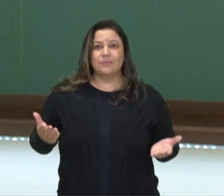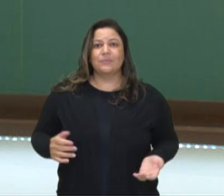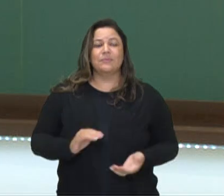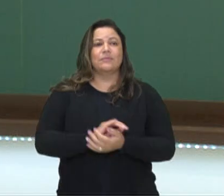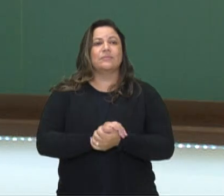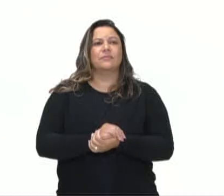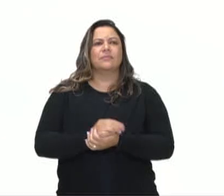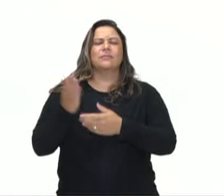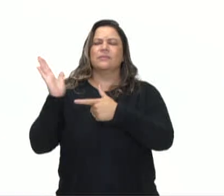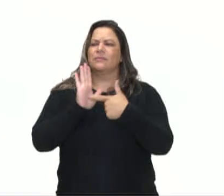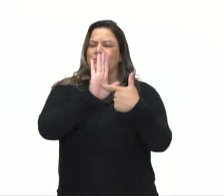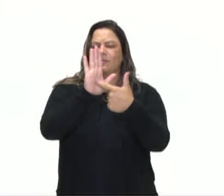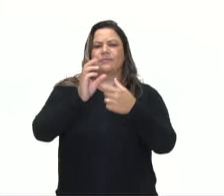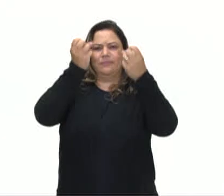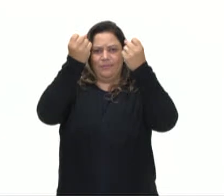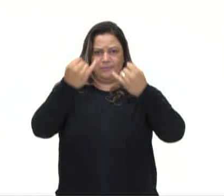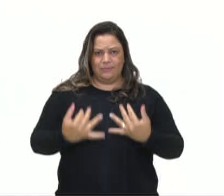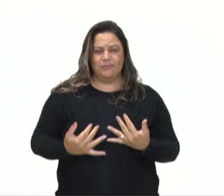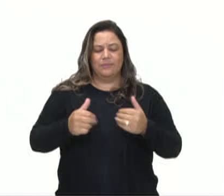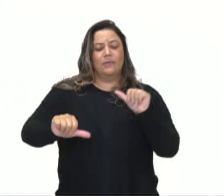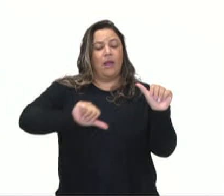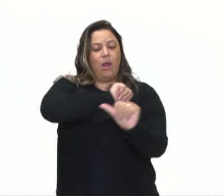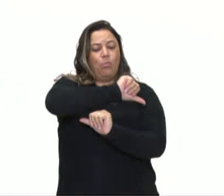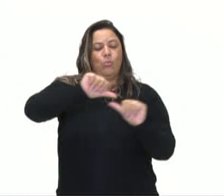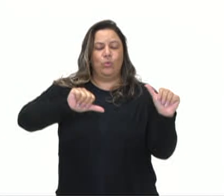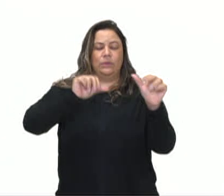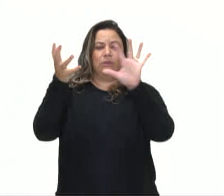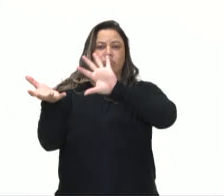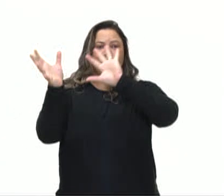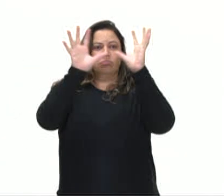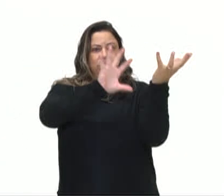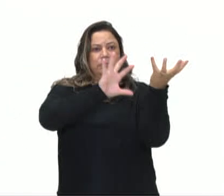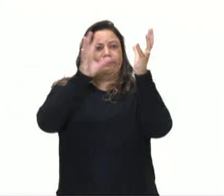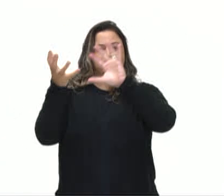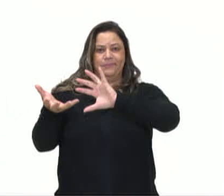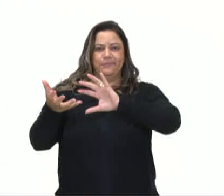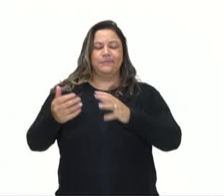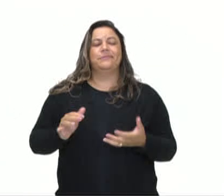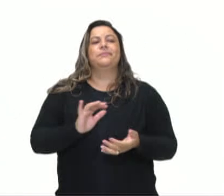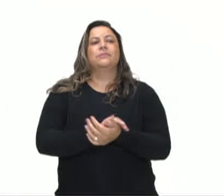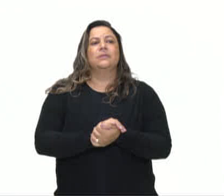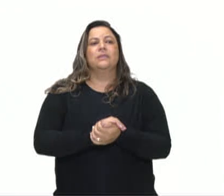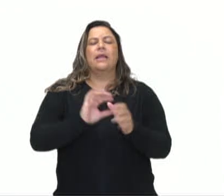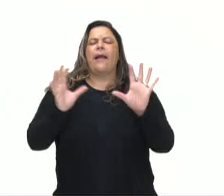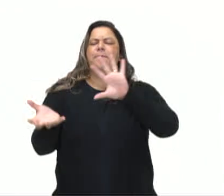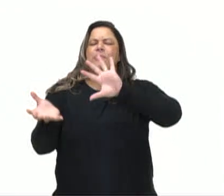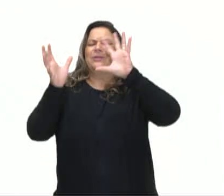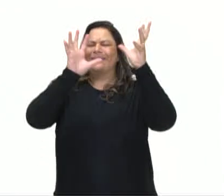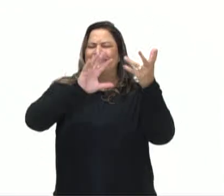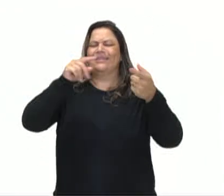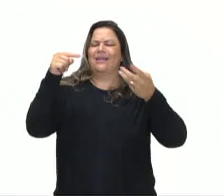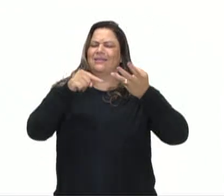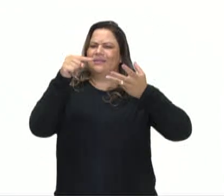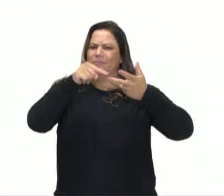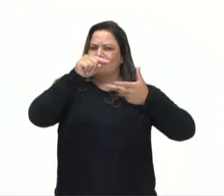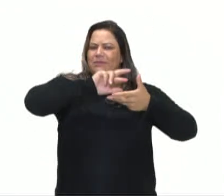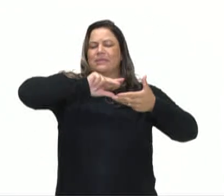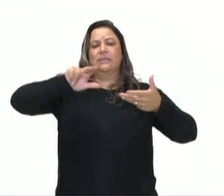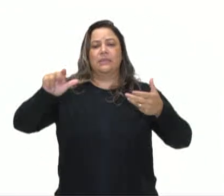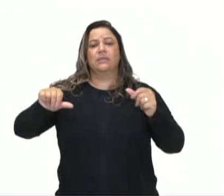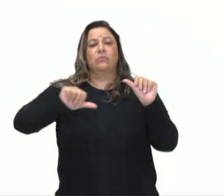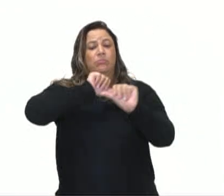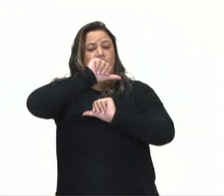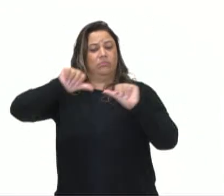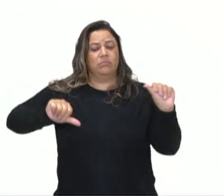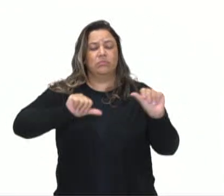trago para você a definição de mudanças climáticas, que o termo mudança climática, mudança do clima ou alteração